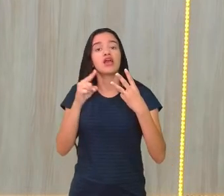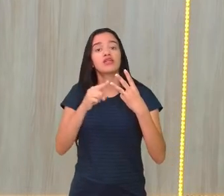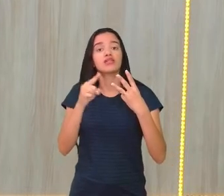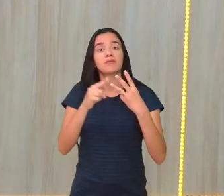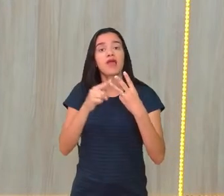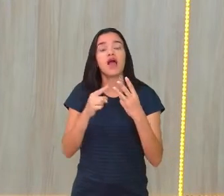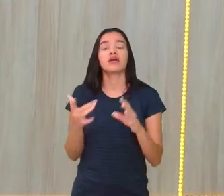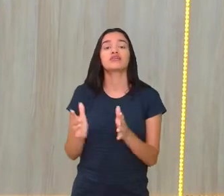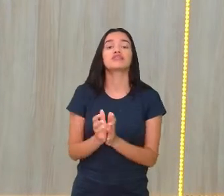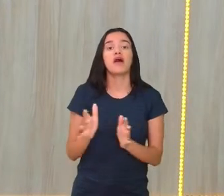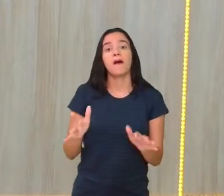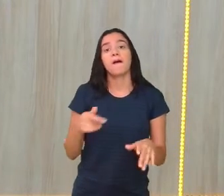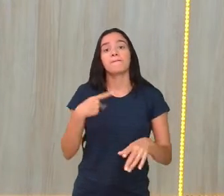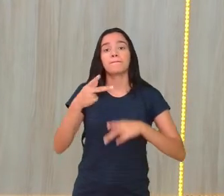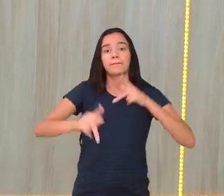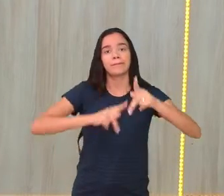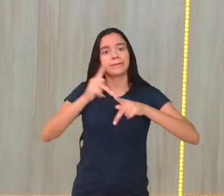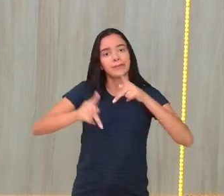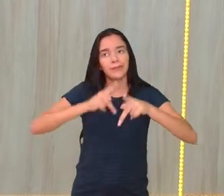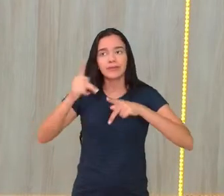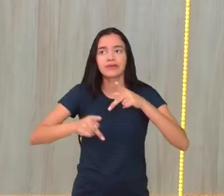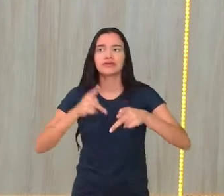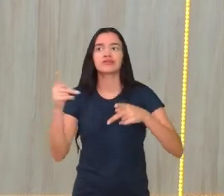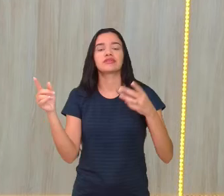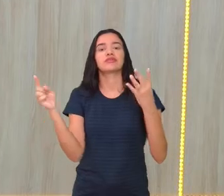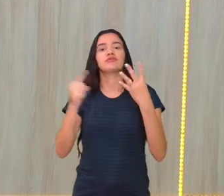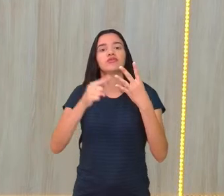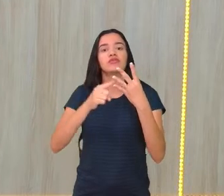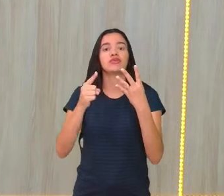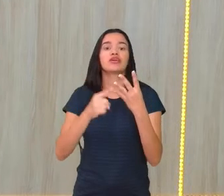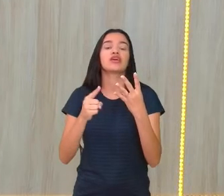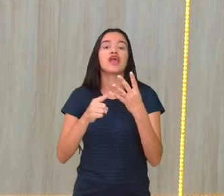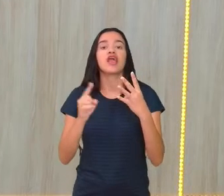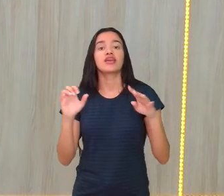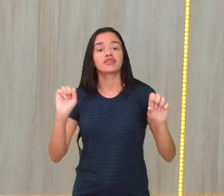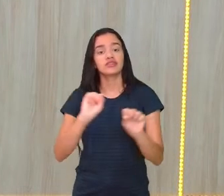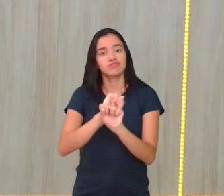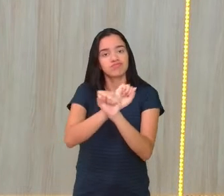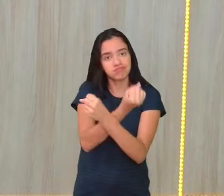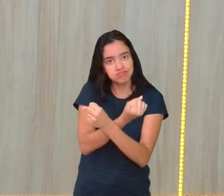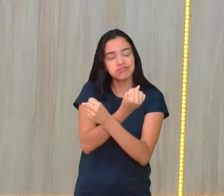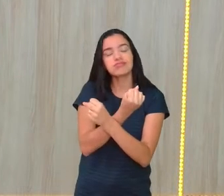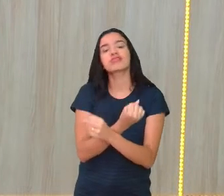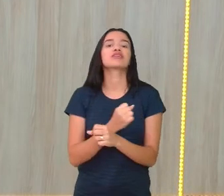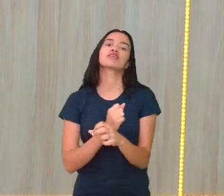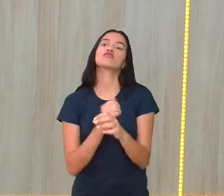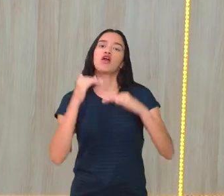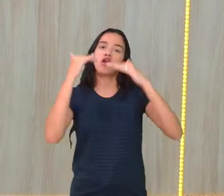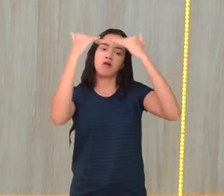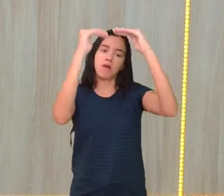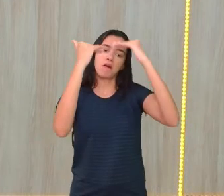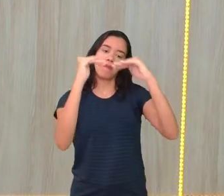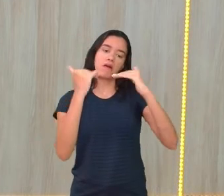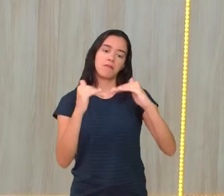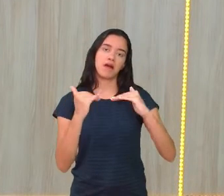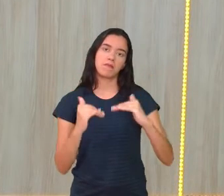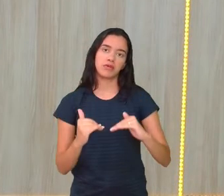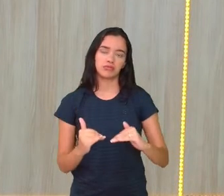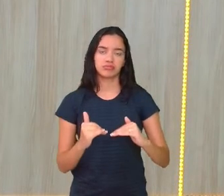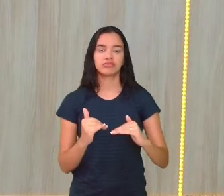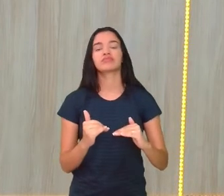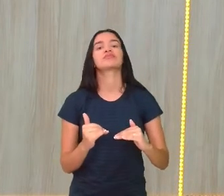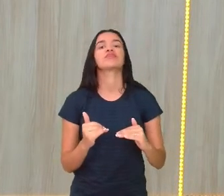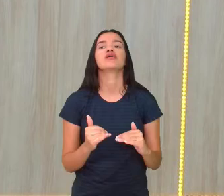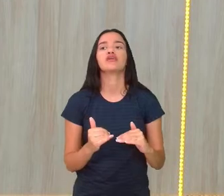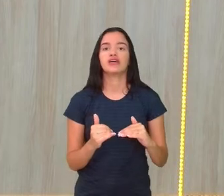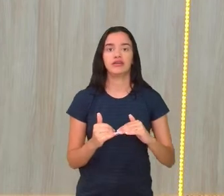obedecer quase que esse mesmo esquema de sociedade. Uma aristocracia em menor número no topo, grandes comerciantes, né,